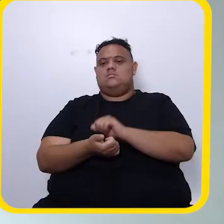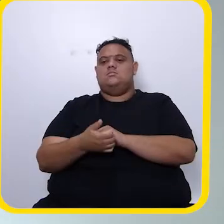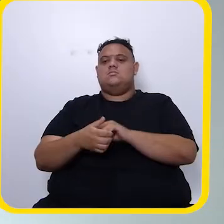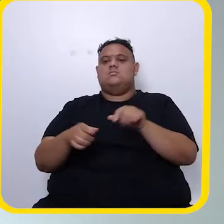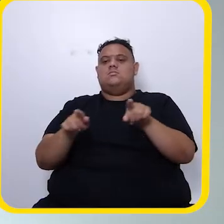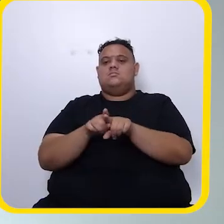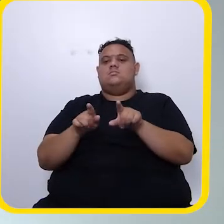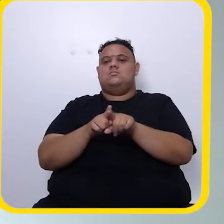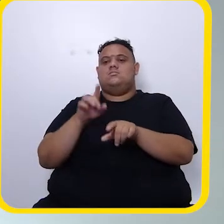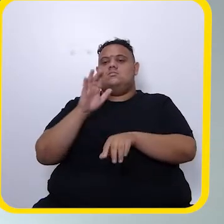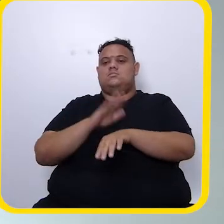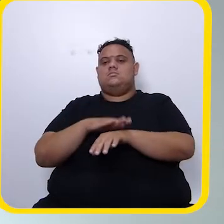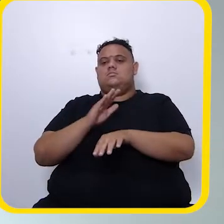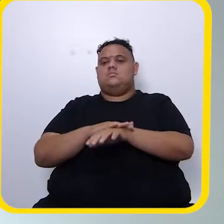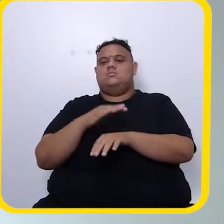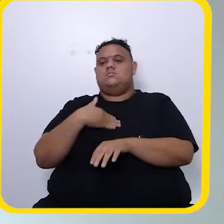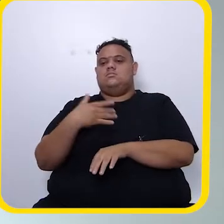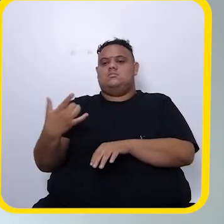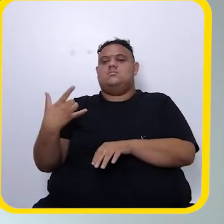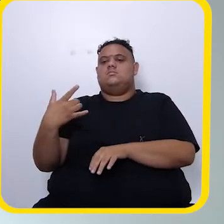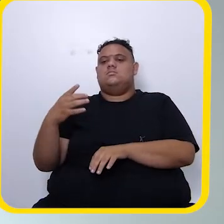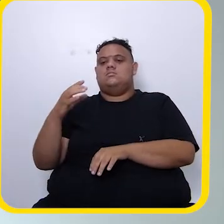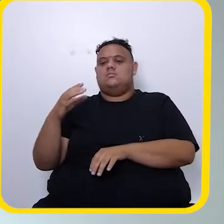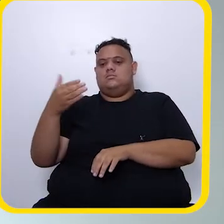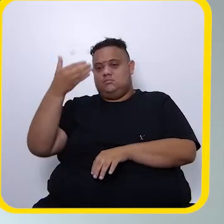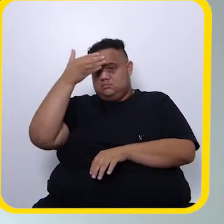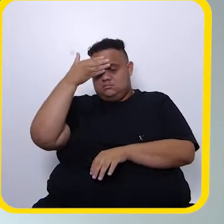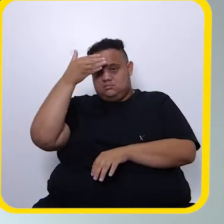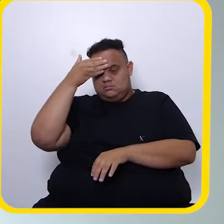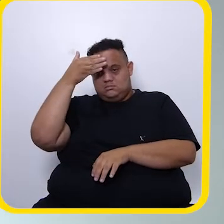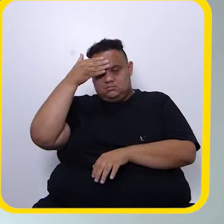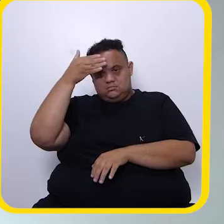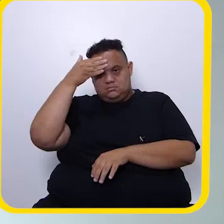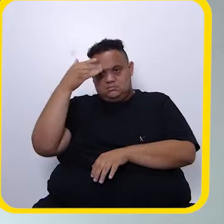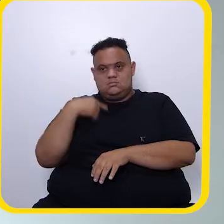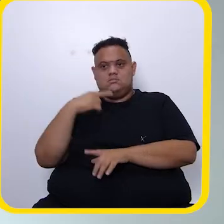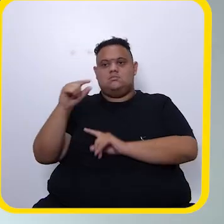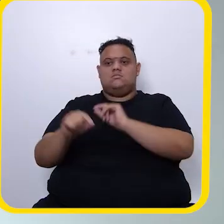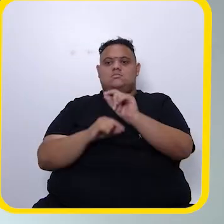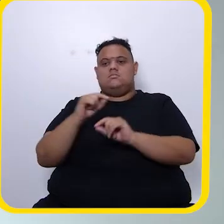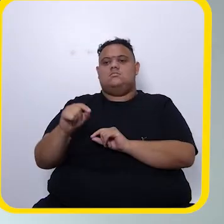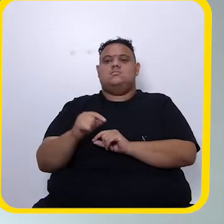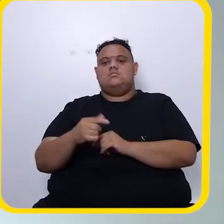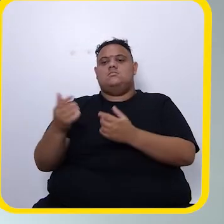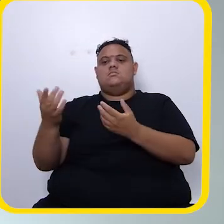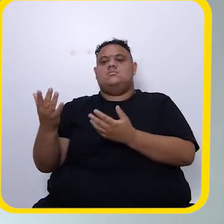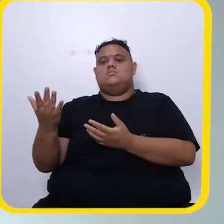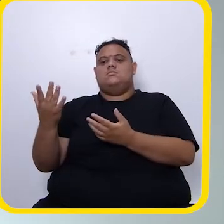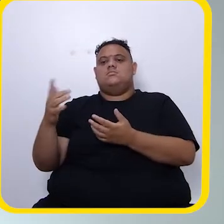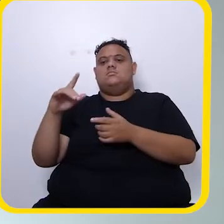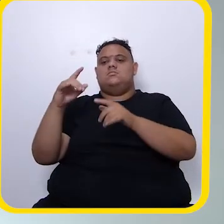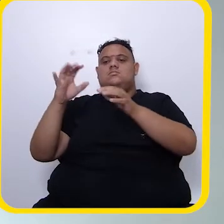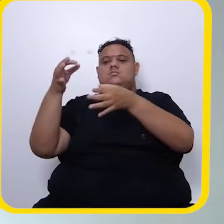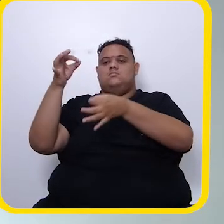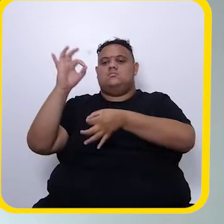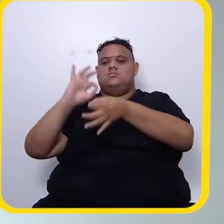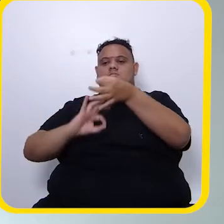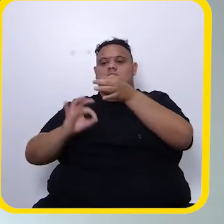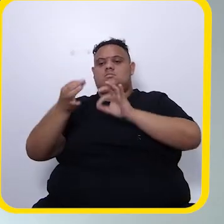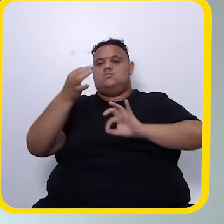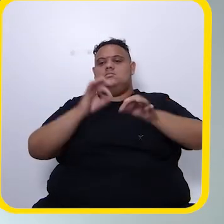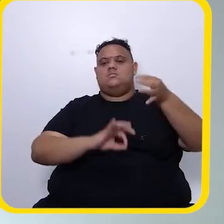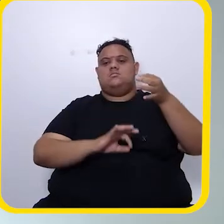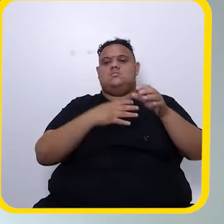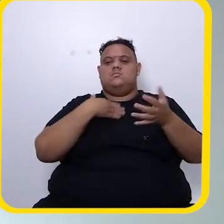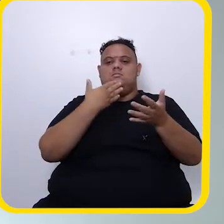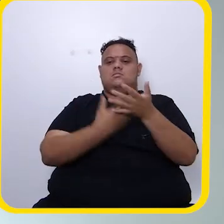ao esporte, né? Por muito tempo, Cuba se tornou uma potência nos Jogos Pan-Americanos, né?